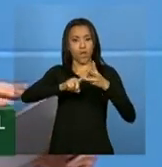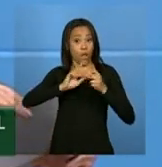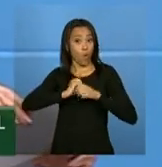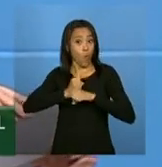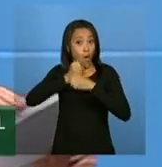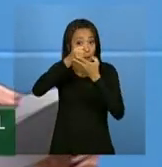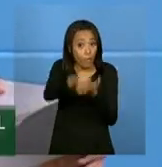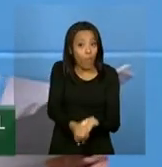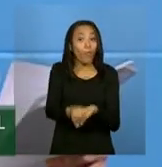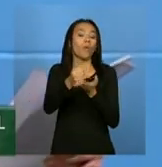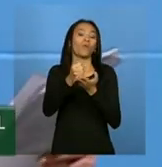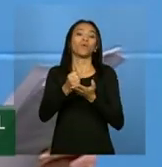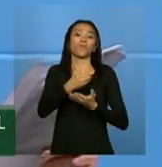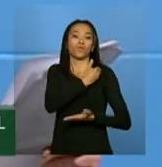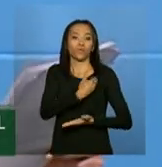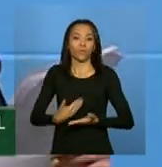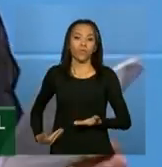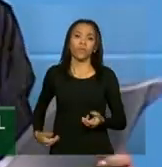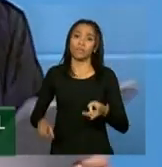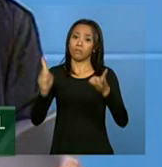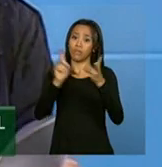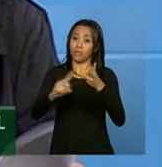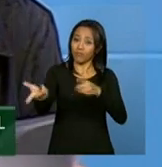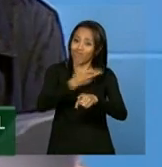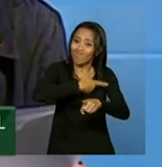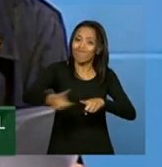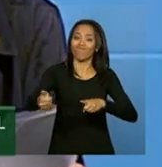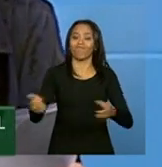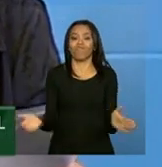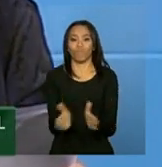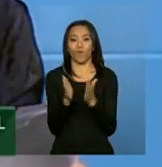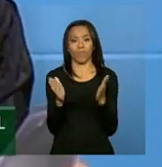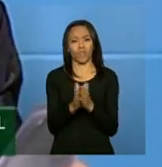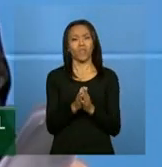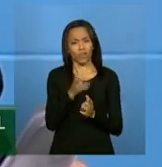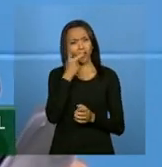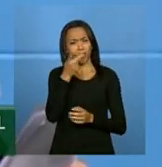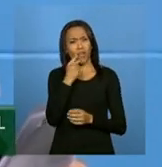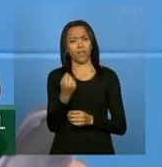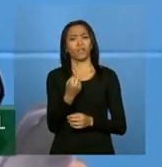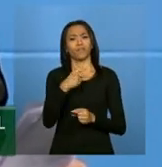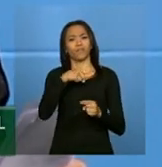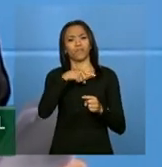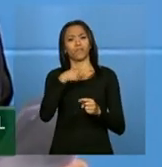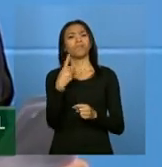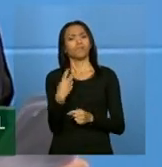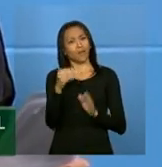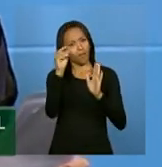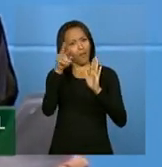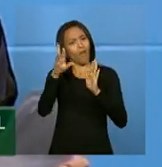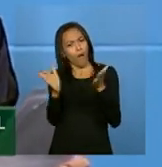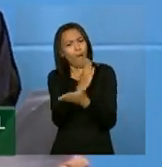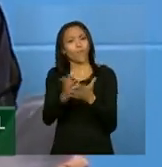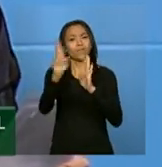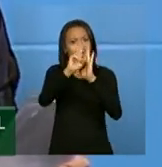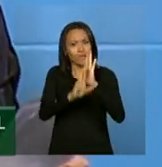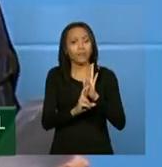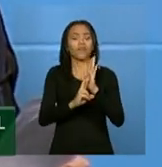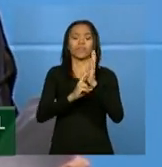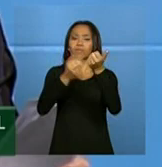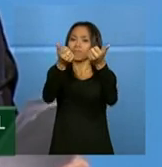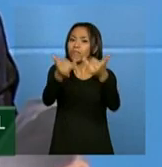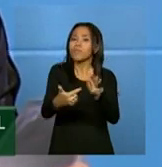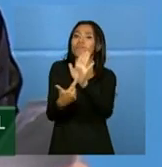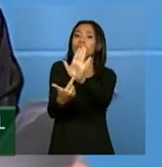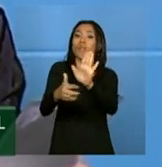forte. E o terceiro, a superação da pobreza. Eu queria citar algumas medidas que eu considero que devam estar sendo implementadas. A